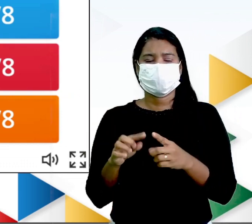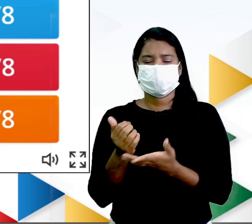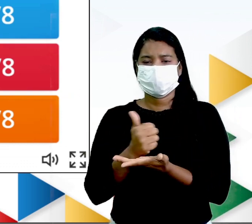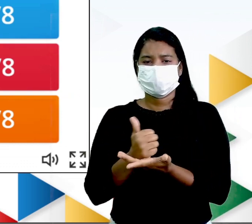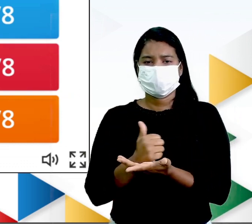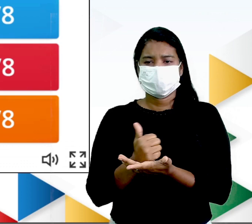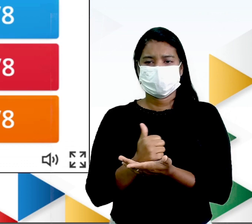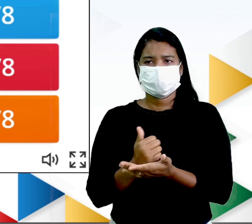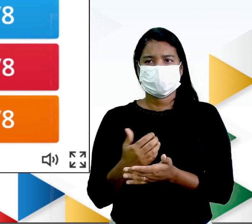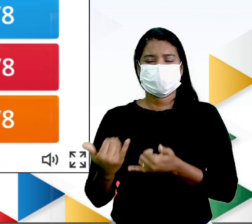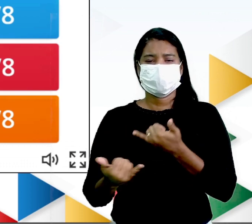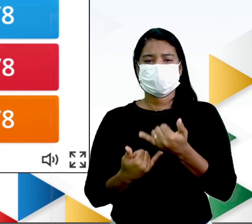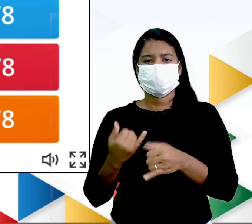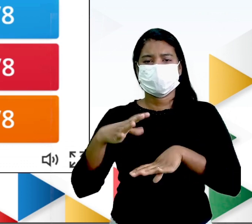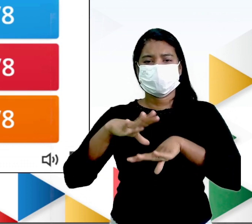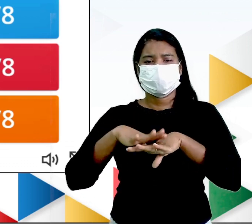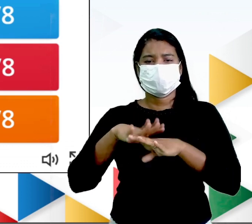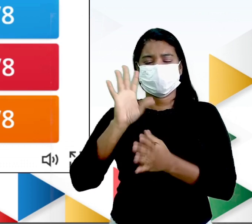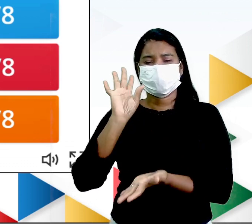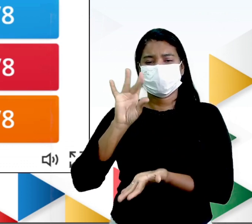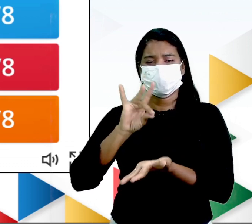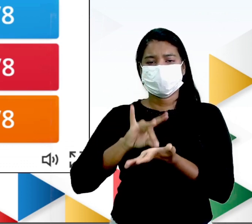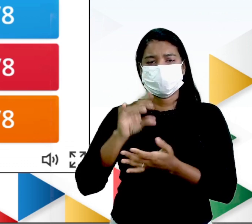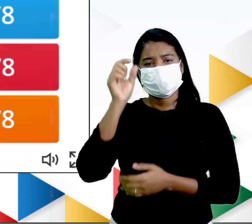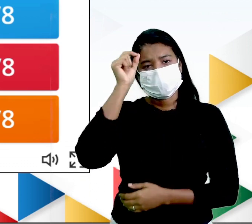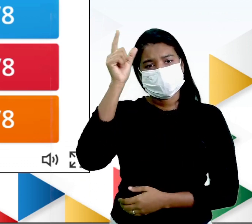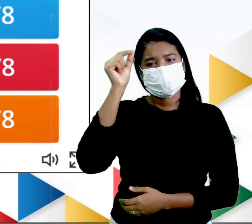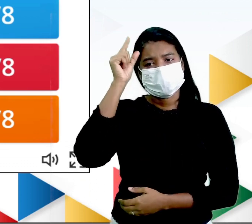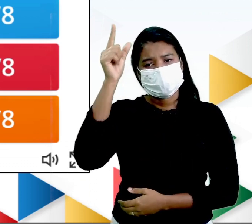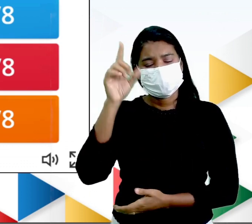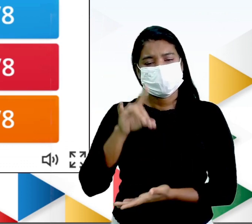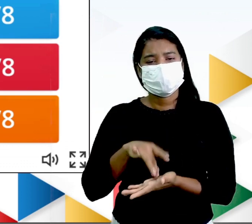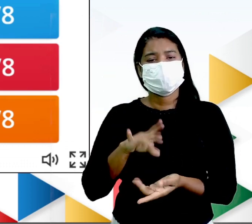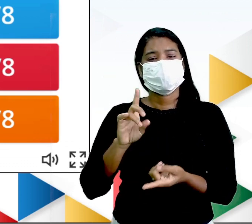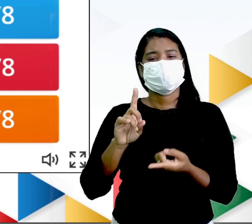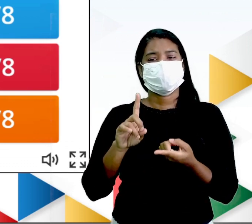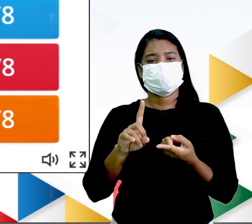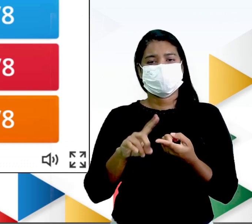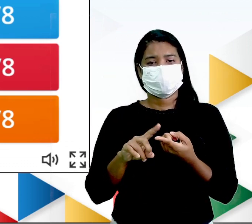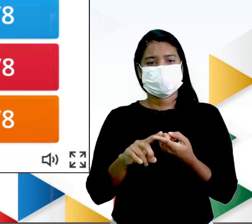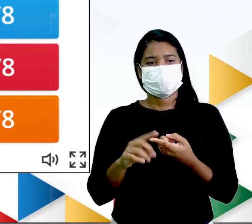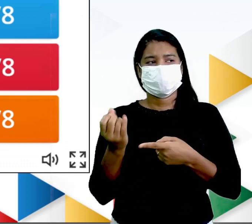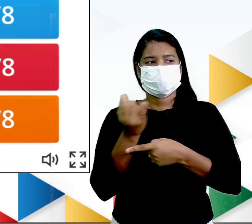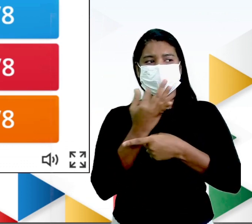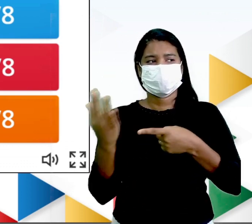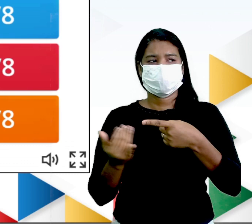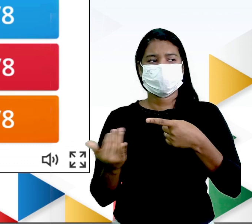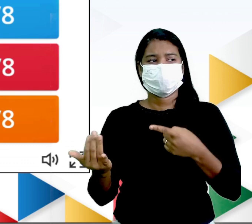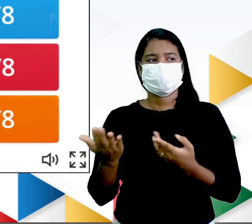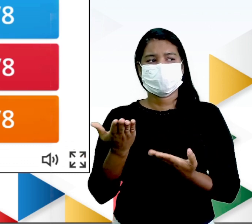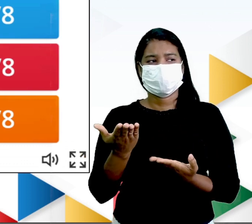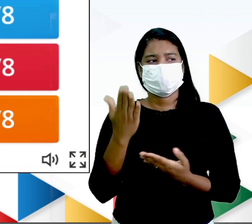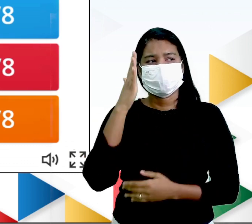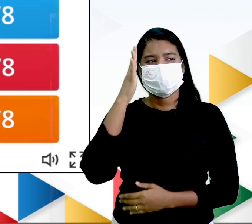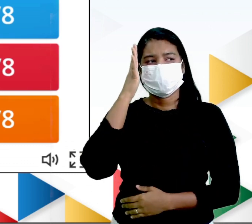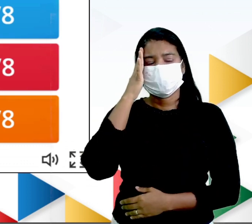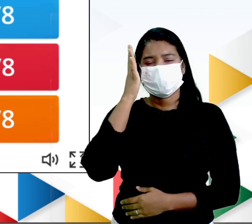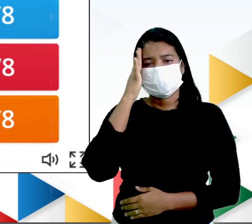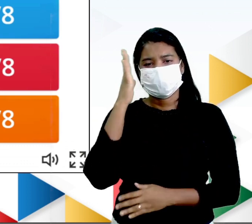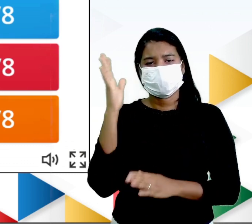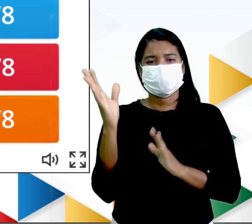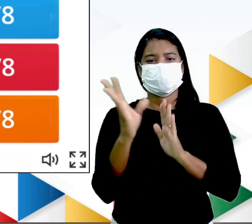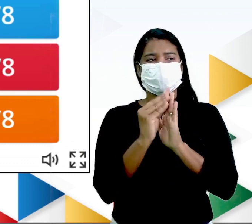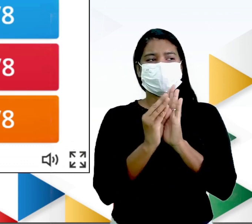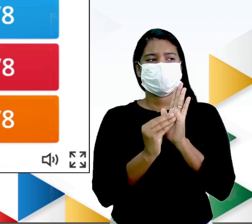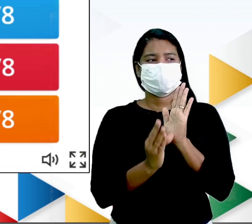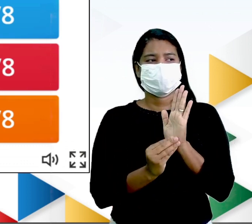que traz o conceito, a ideia, né? O princípio, a definição de fração para que você entenda e aplique. E esse jogo